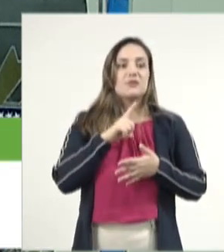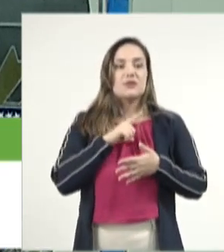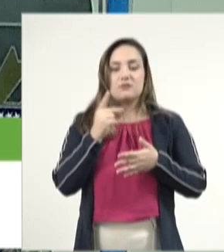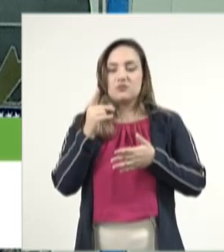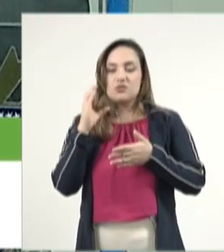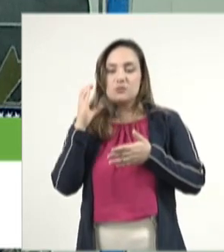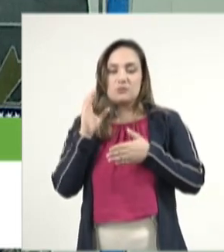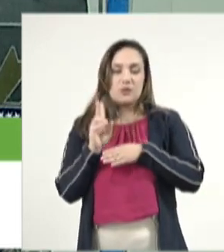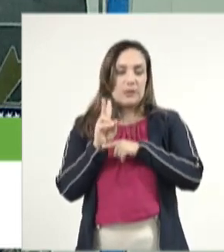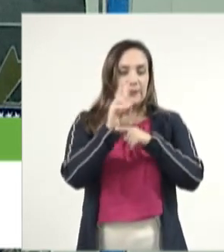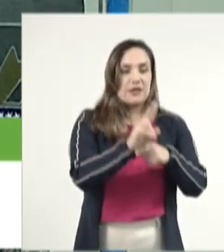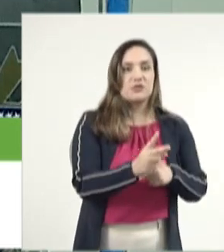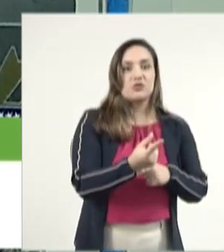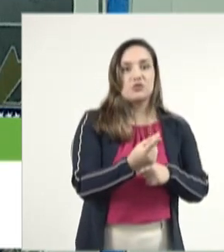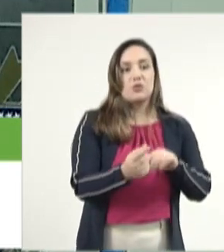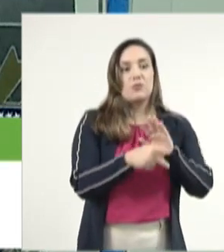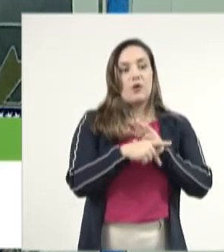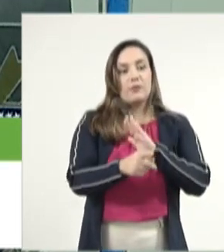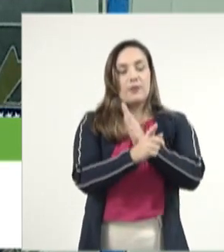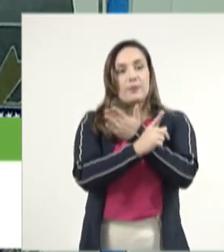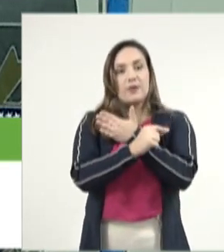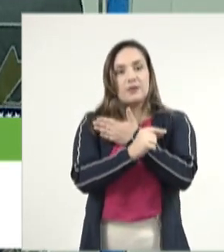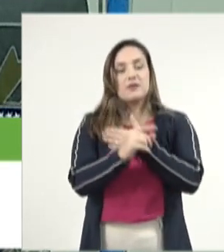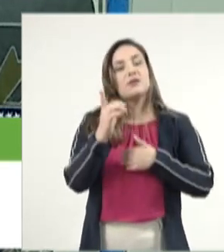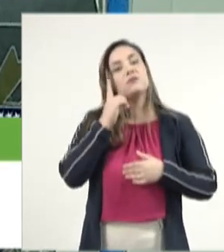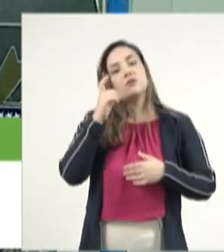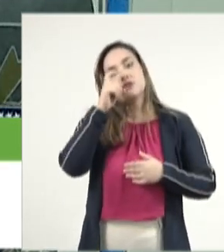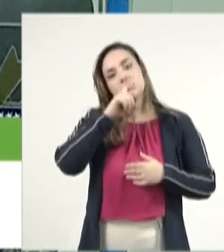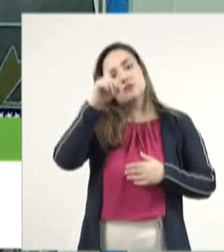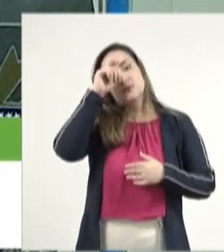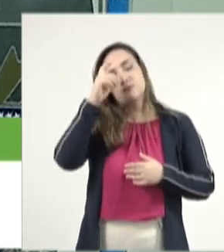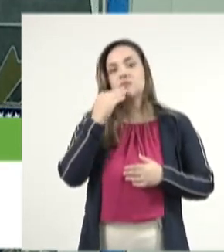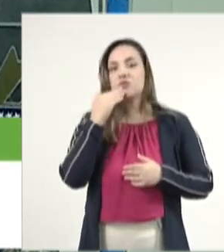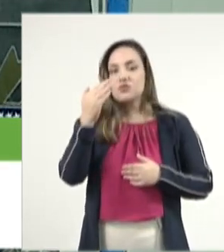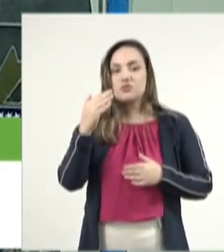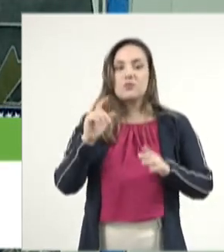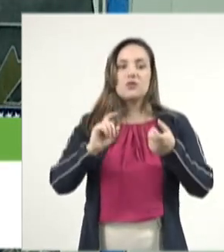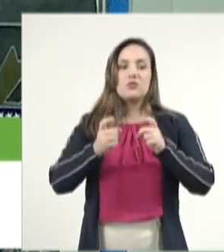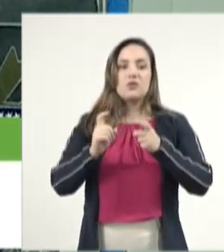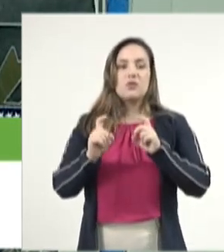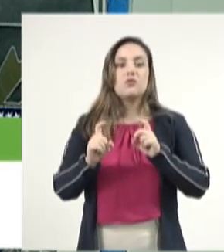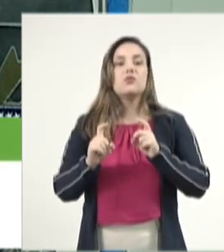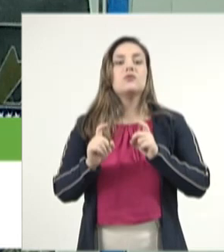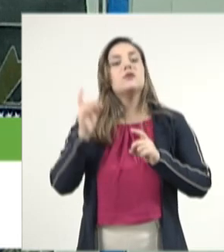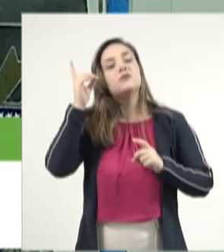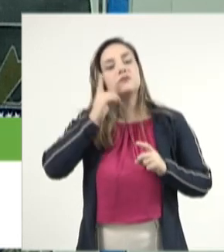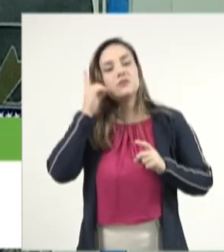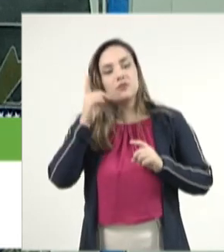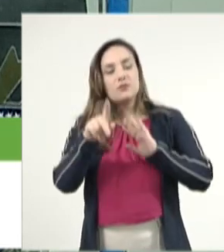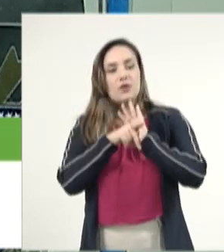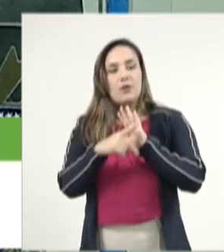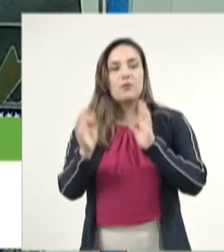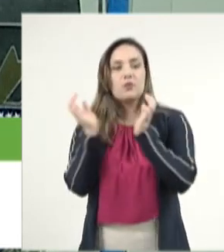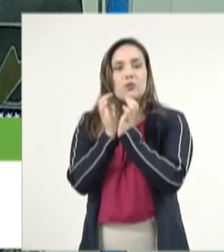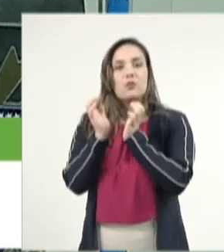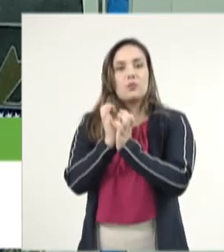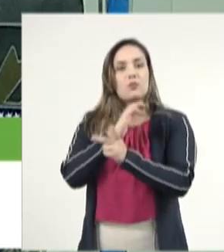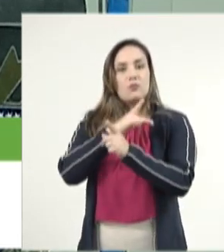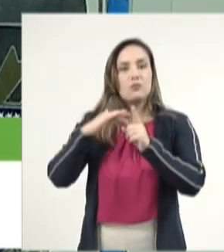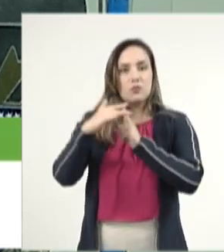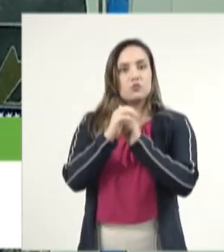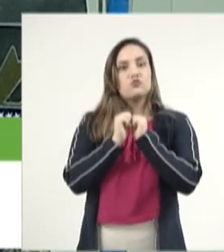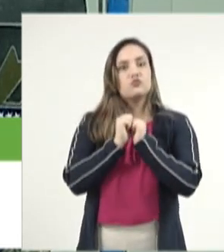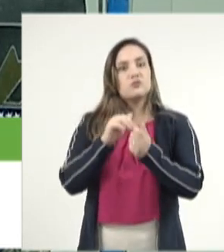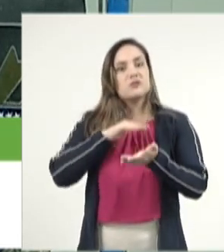do BID para o Pantanal. O deputado Zeca do PT, então, pediu uma reunião dos deputados por meio da Comissão de Meio Ambiente